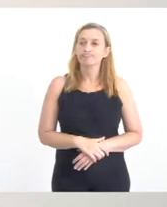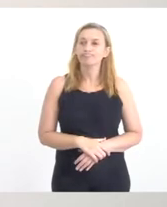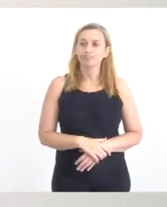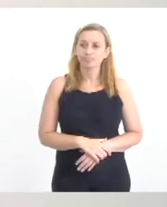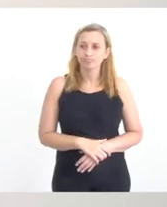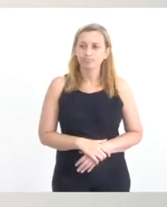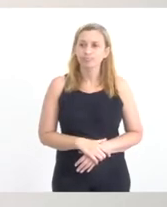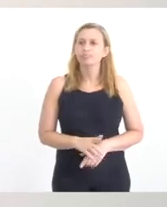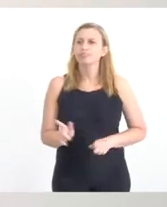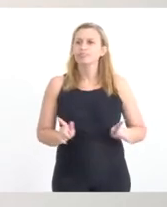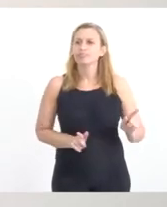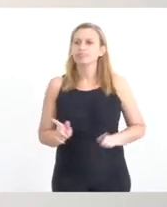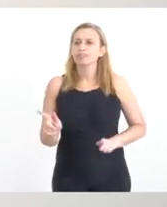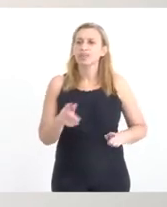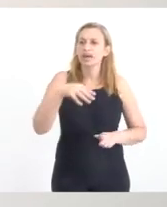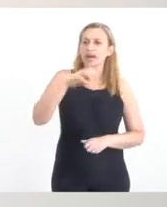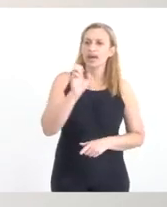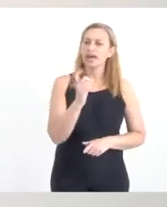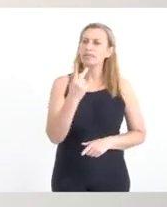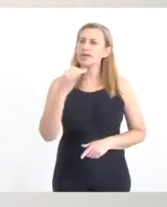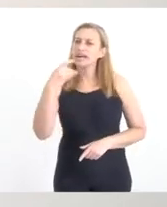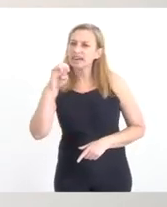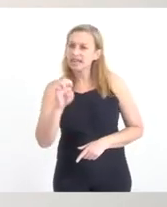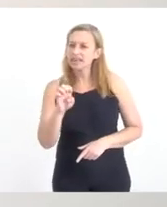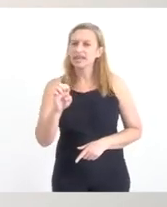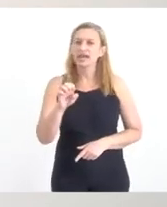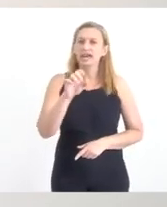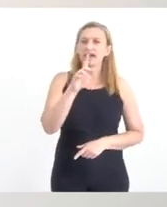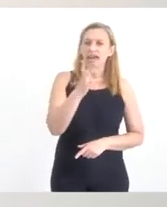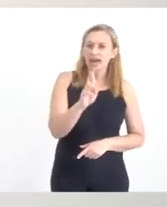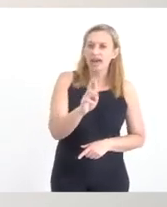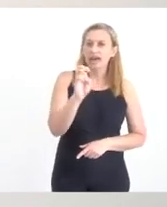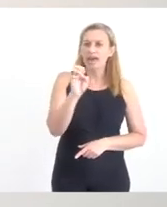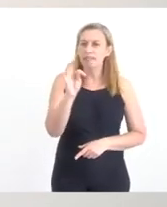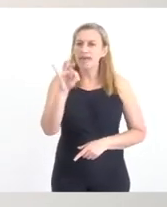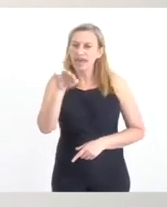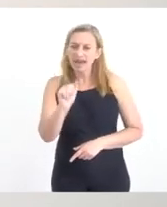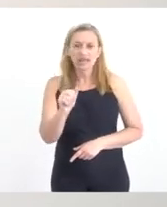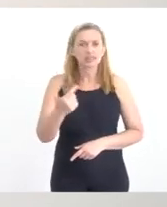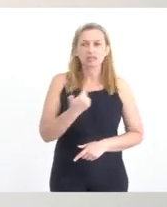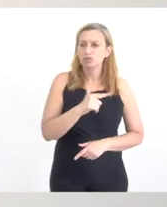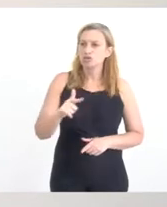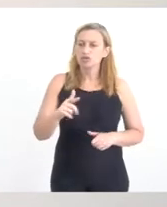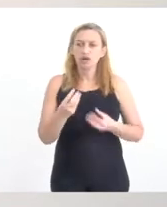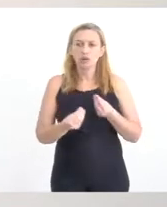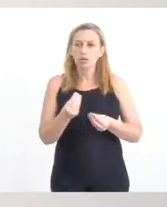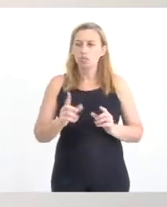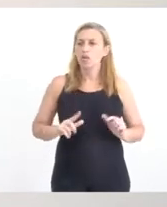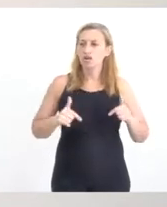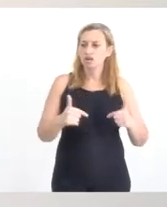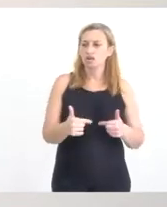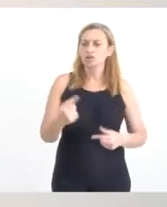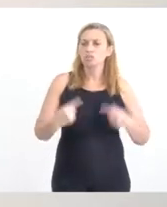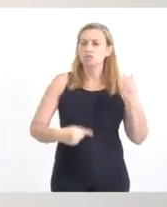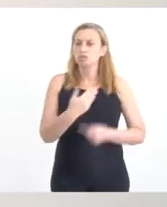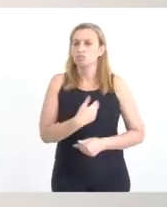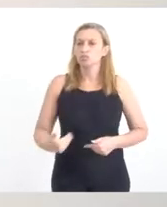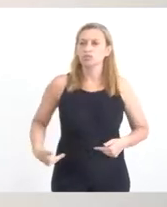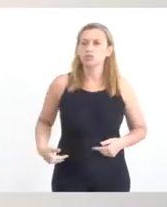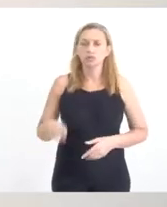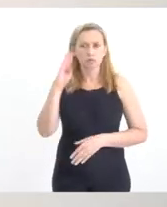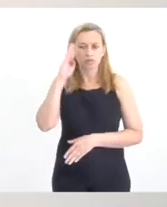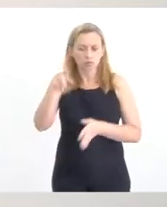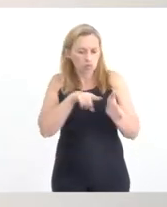as primas Emily Rebeca não tiveram ações do poder público na prioridade